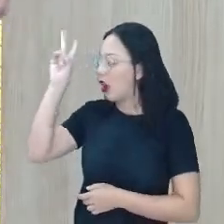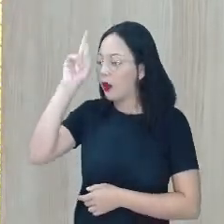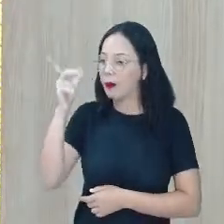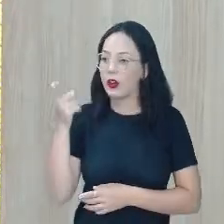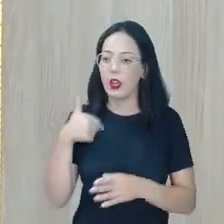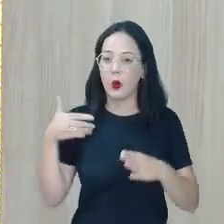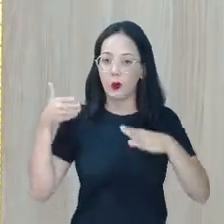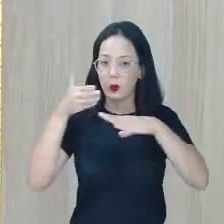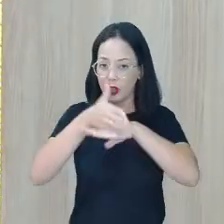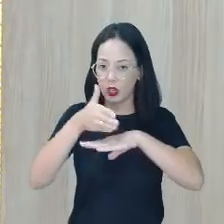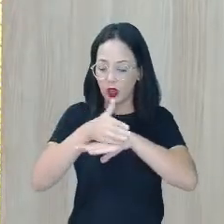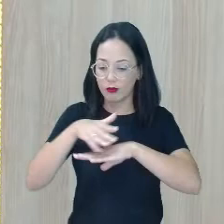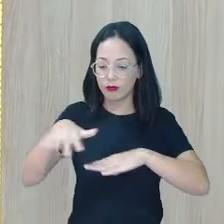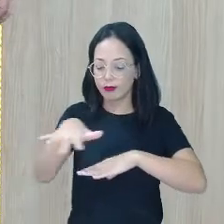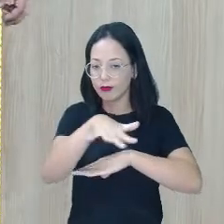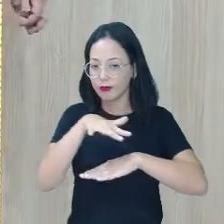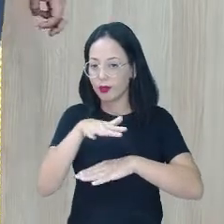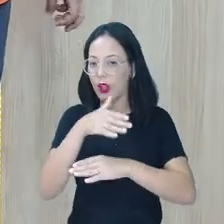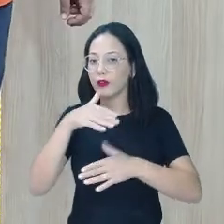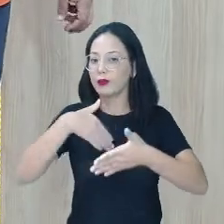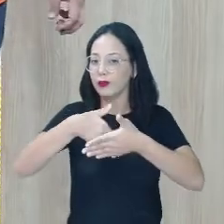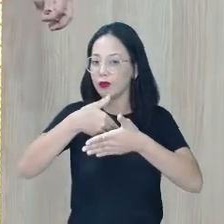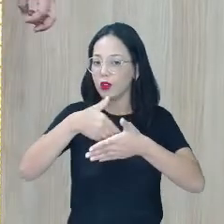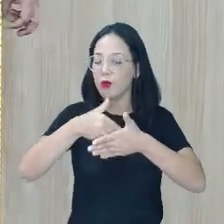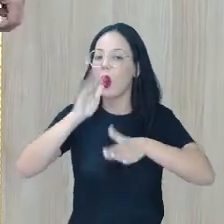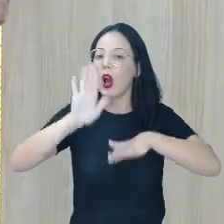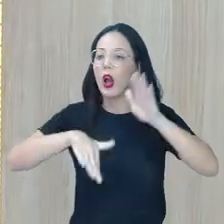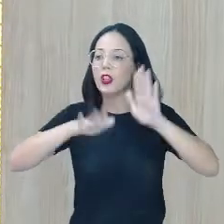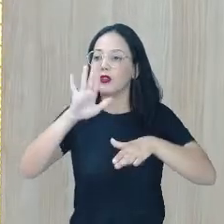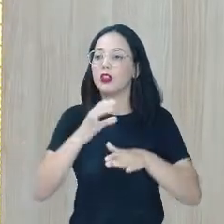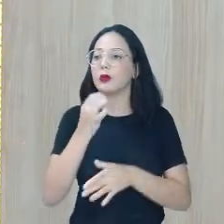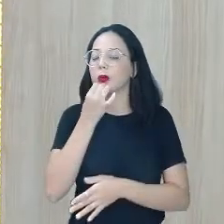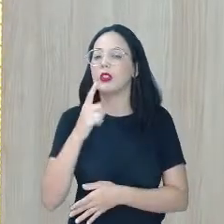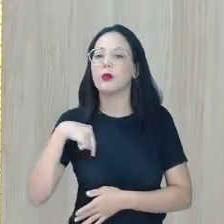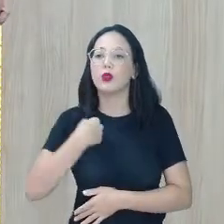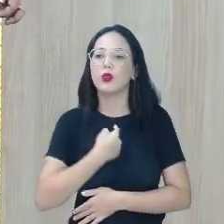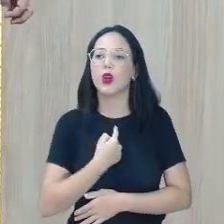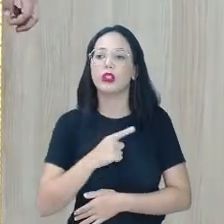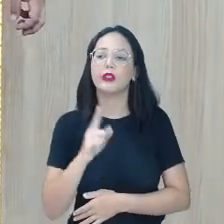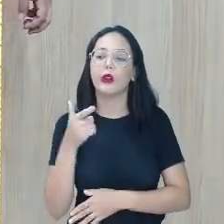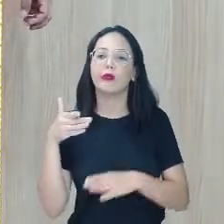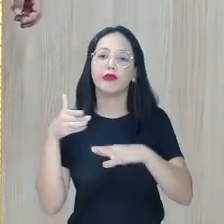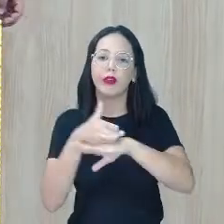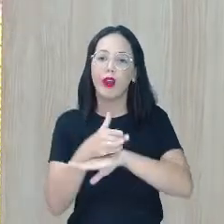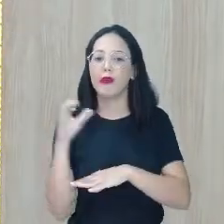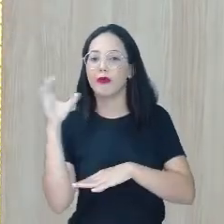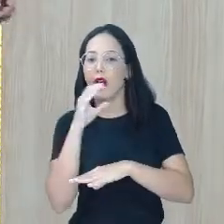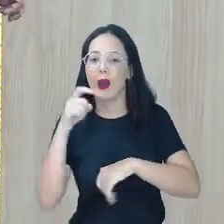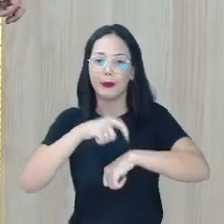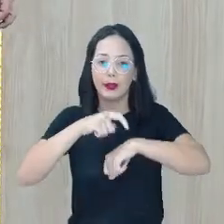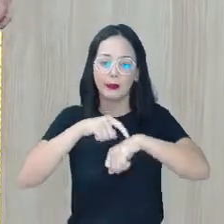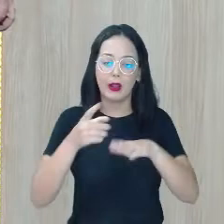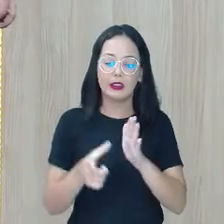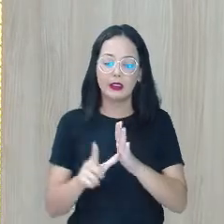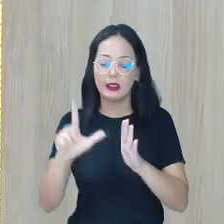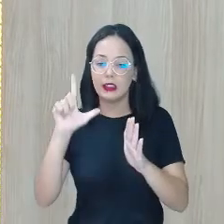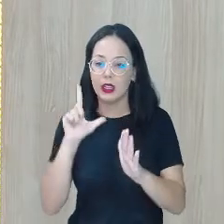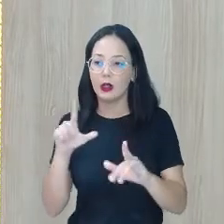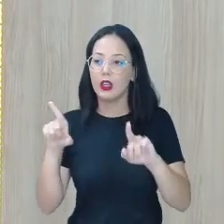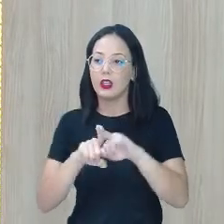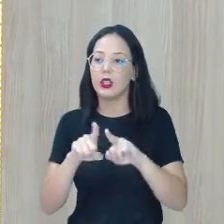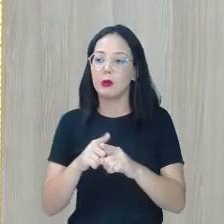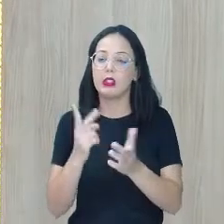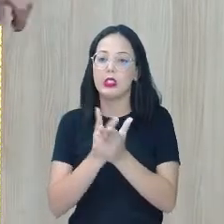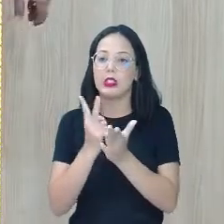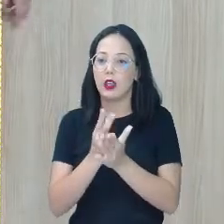futebol, professor, muitas vezes, né, a gente não chegava muito rápido lá, e terminava ficando